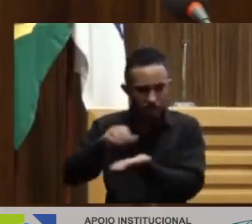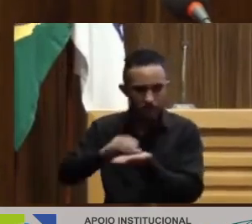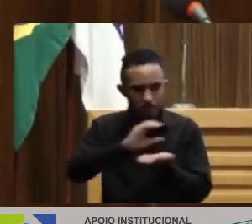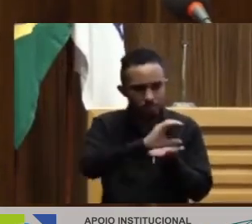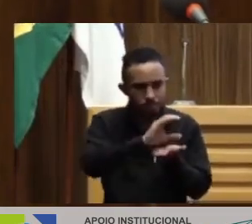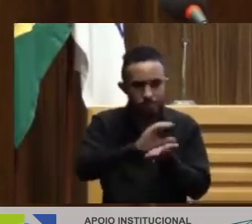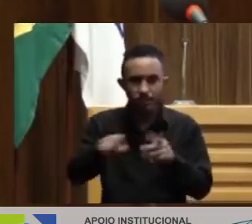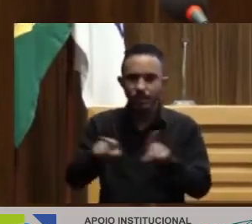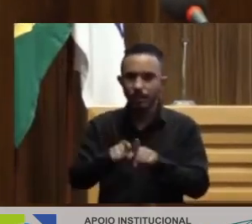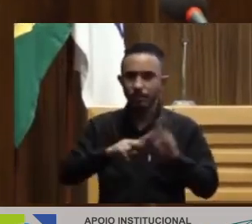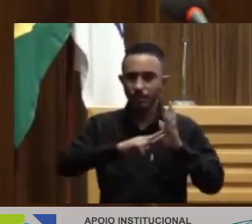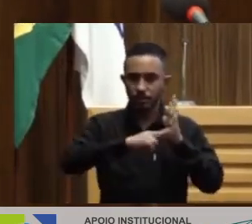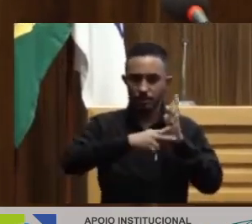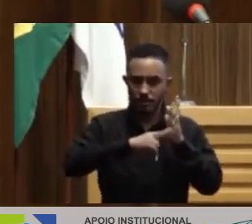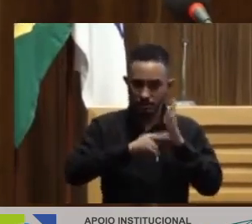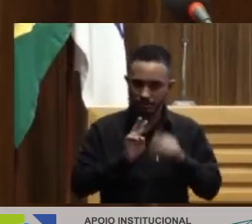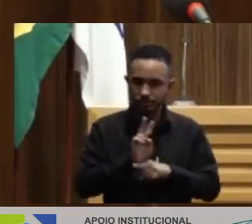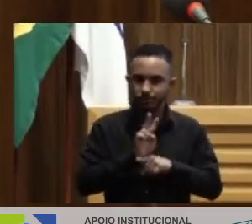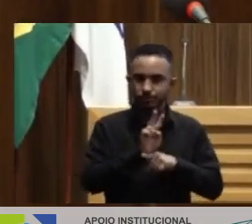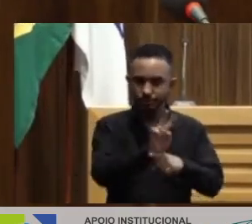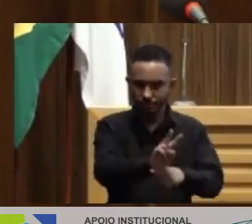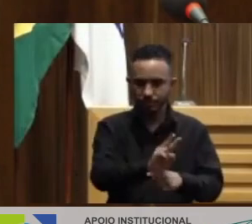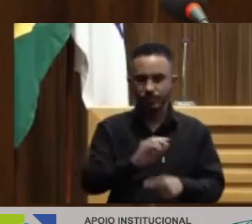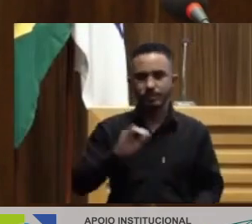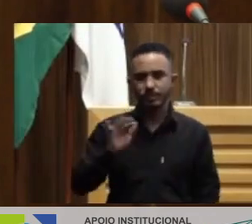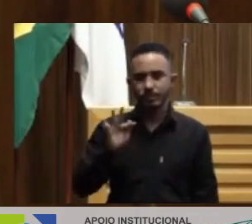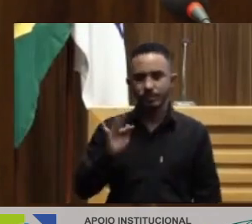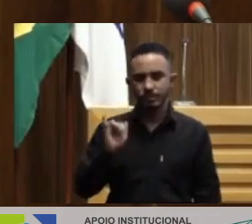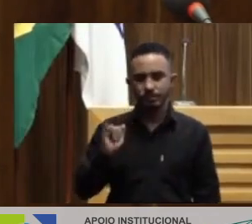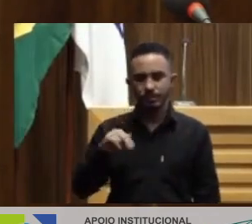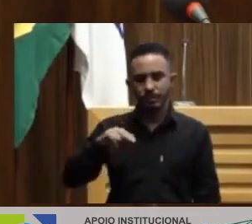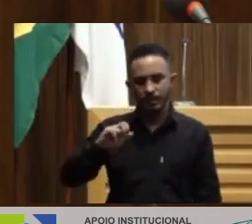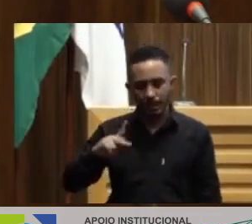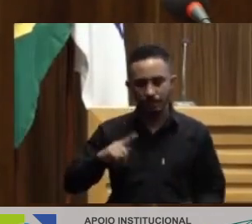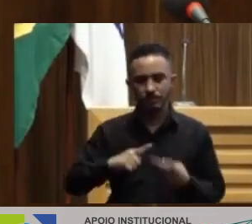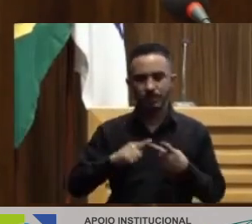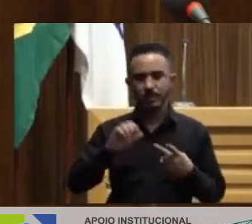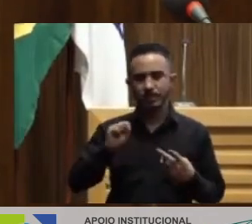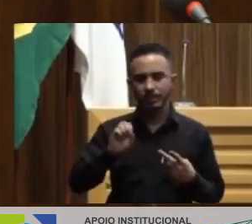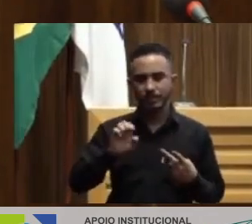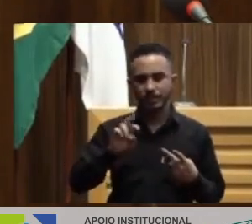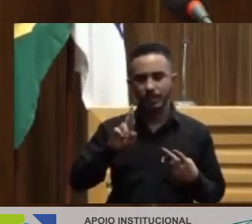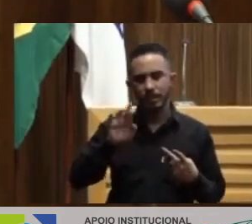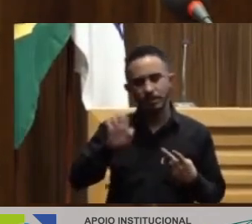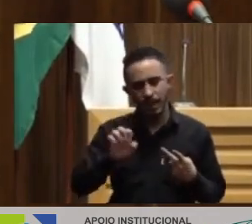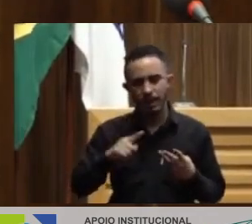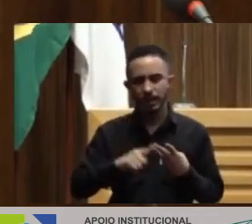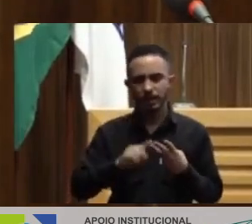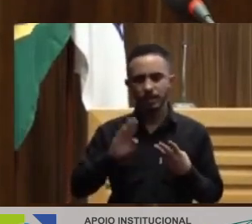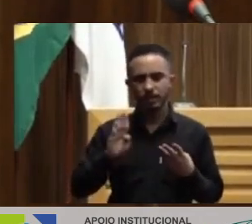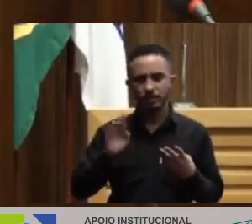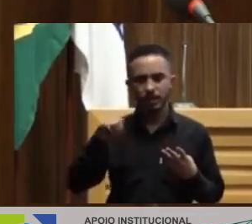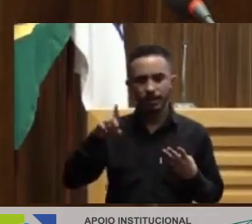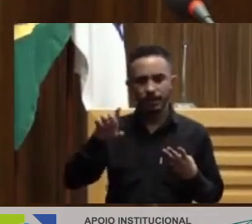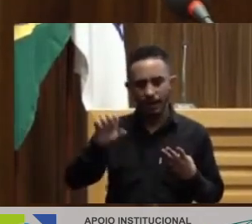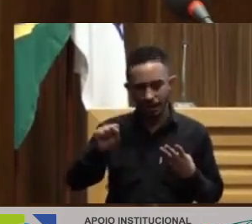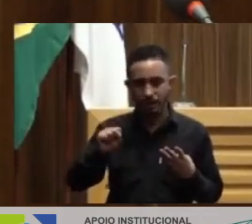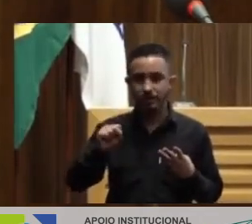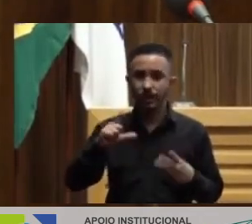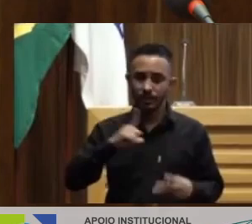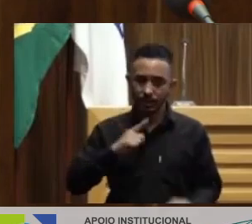as cooperativas de crédito, a FINEP, o SEBRAE, o BNDES. São 34 instituições